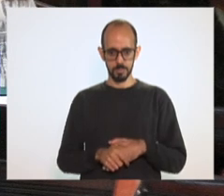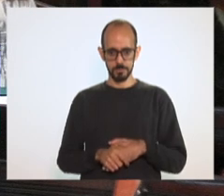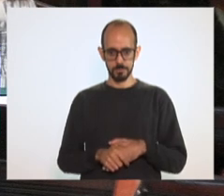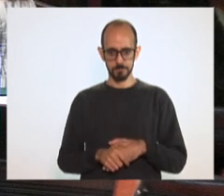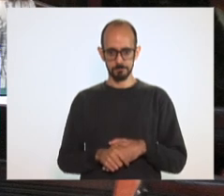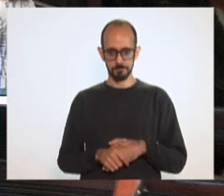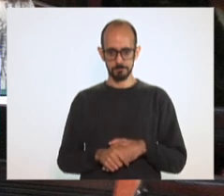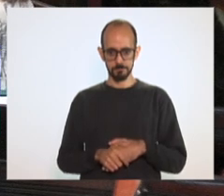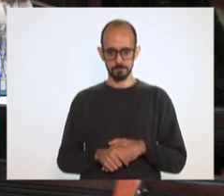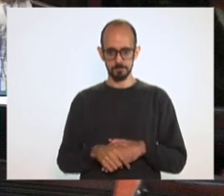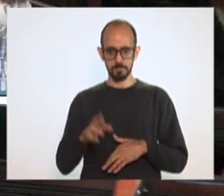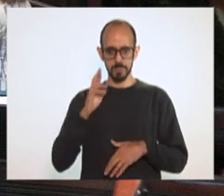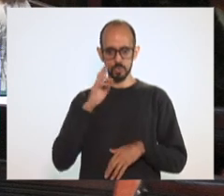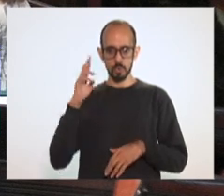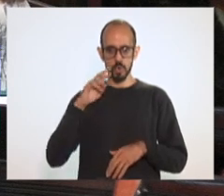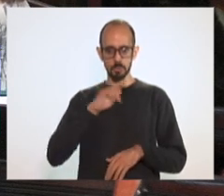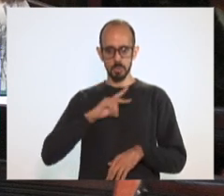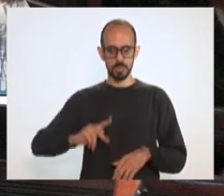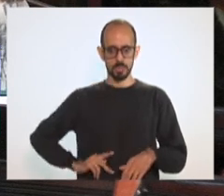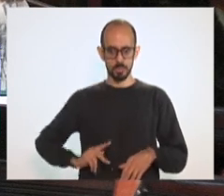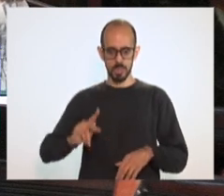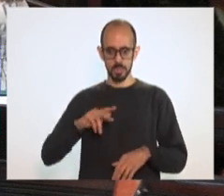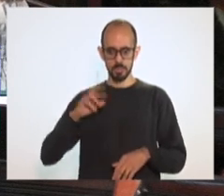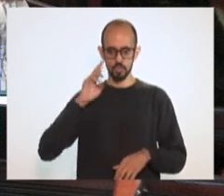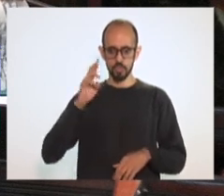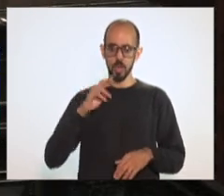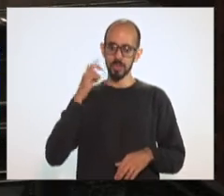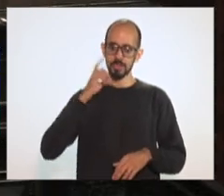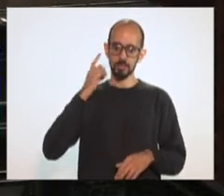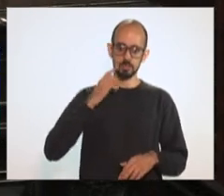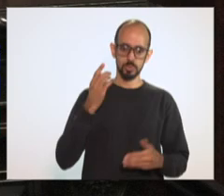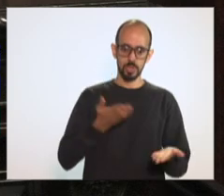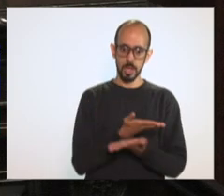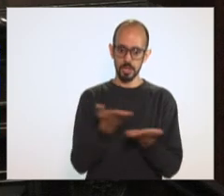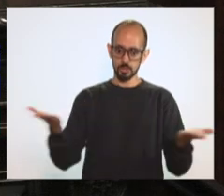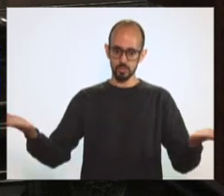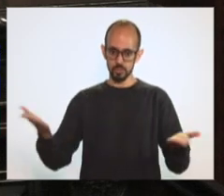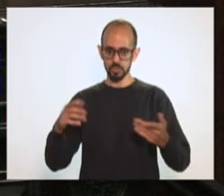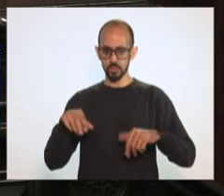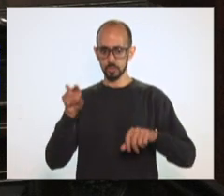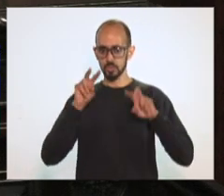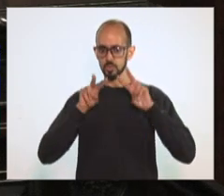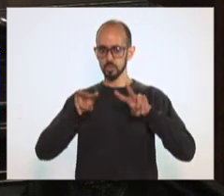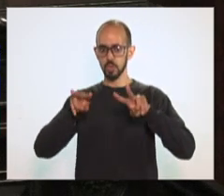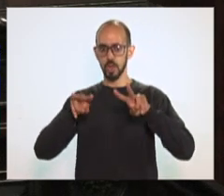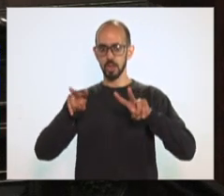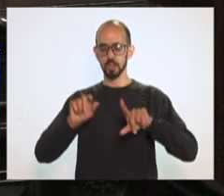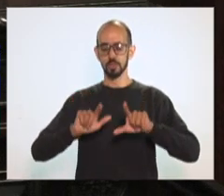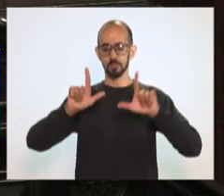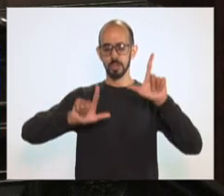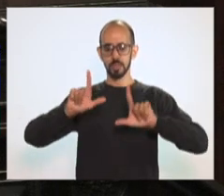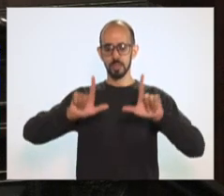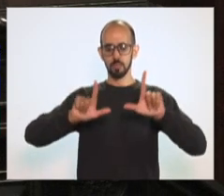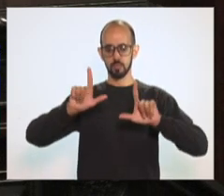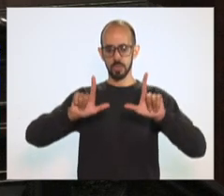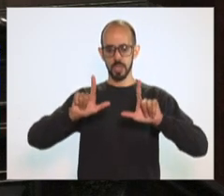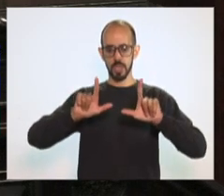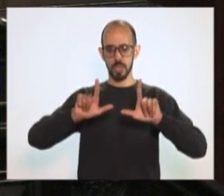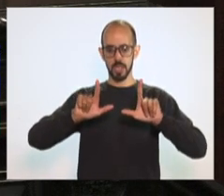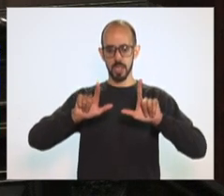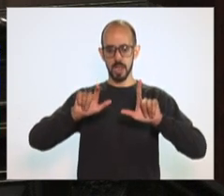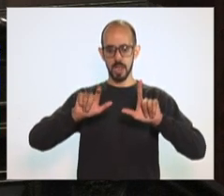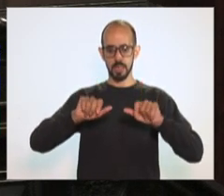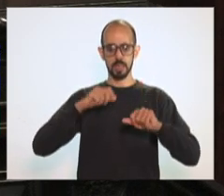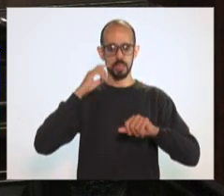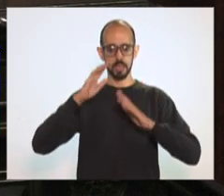Senhor presidente, senhores deputados, senhoras deputadas, todos que nos assistem pela TV Alerja. Senhor presidente, o motivo